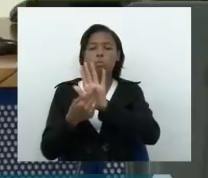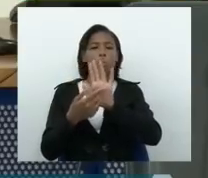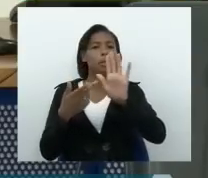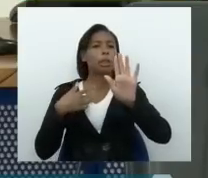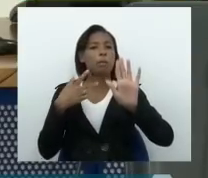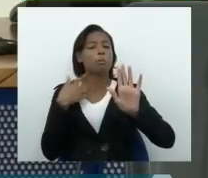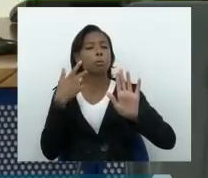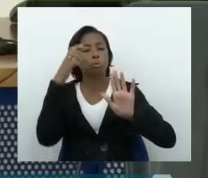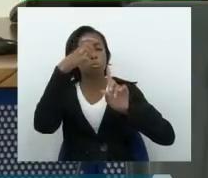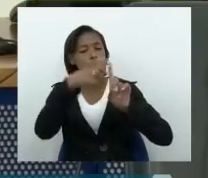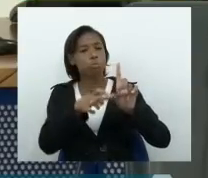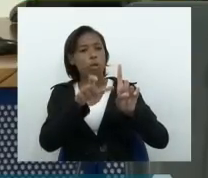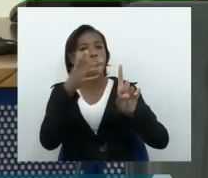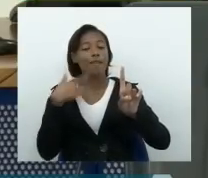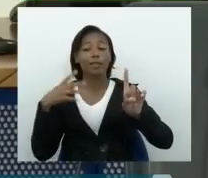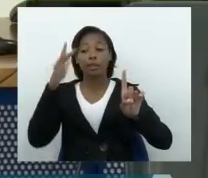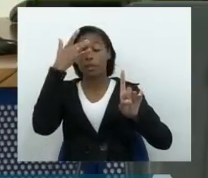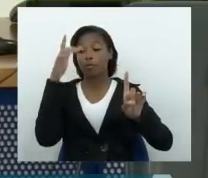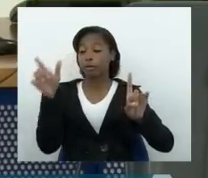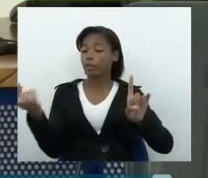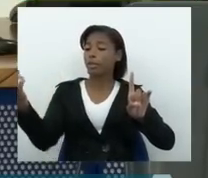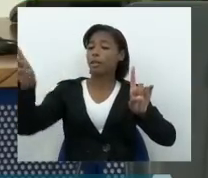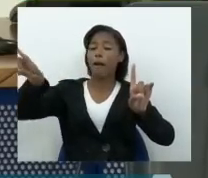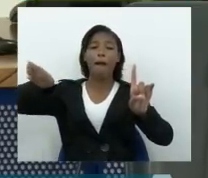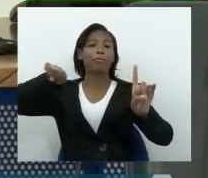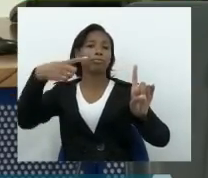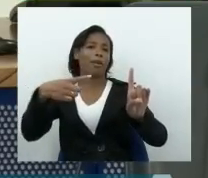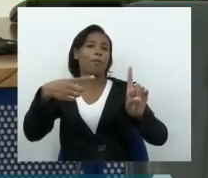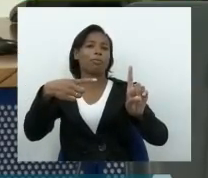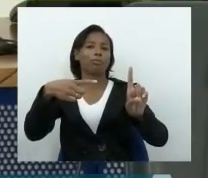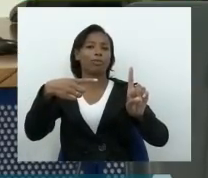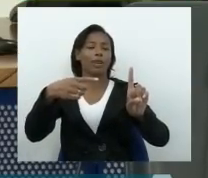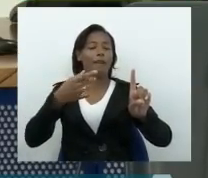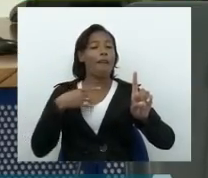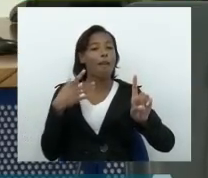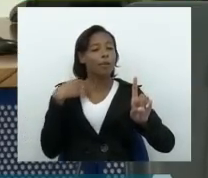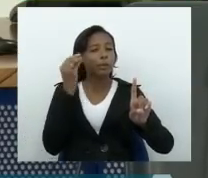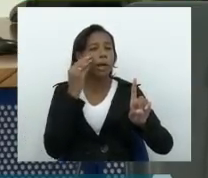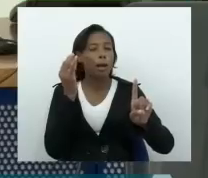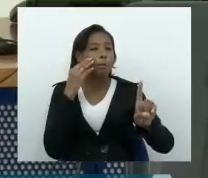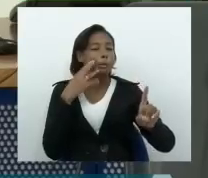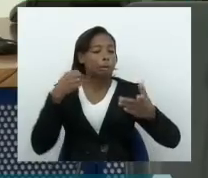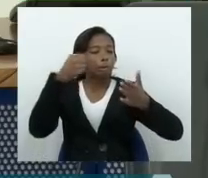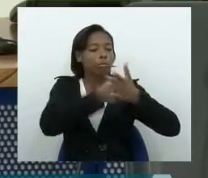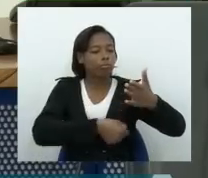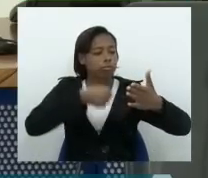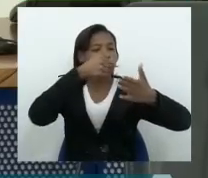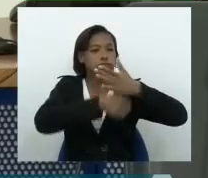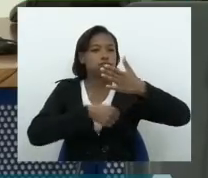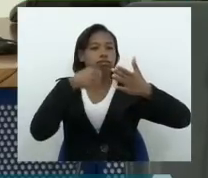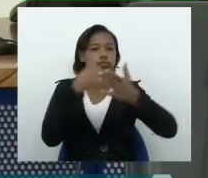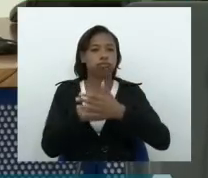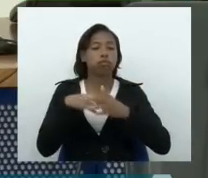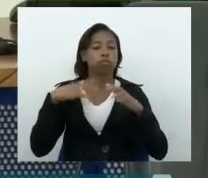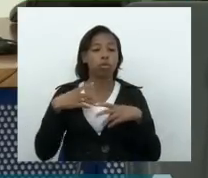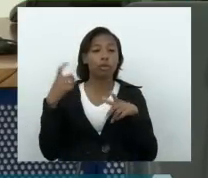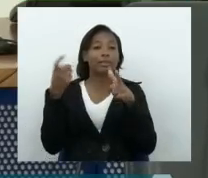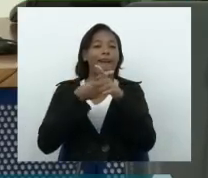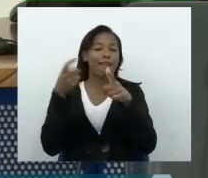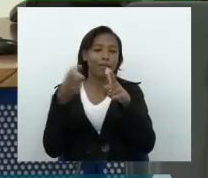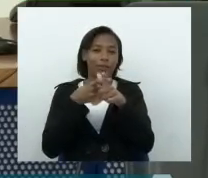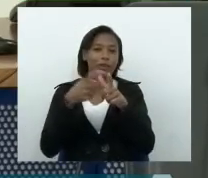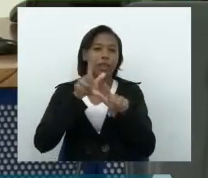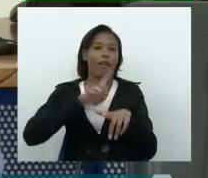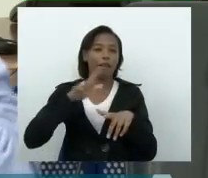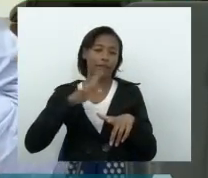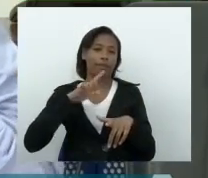aquele que é a oposição nesse município. Eu tenho sido aquele que tem combatido muito essa máquina que aí está. E